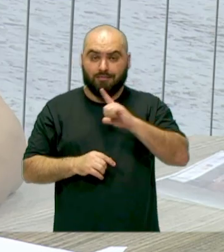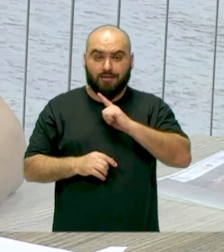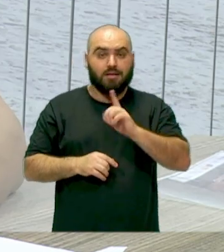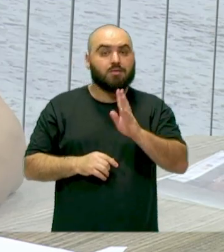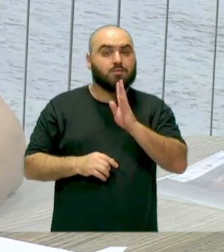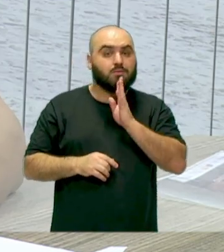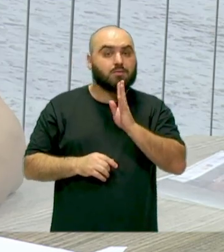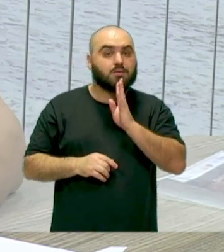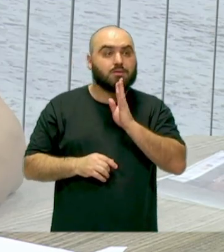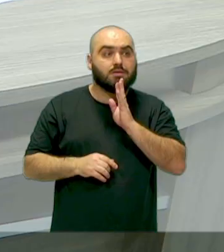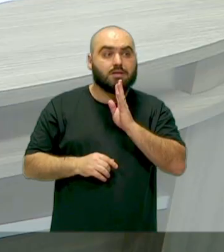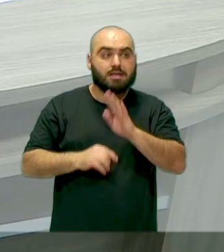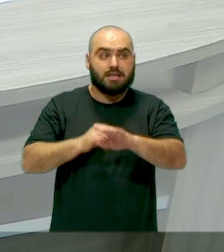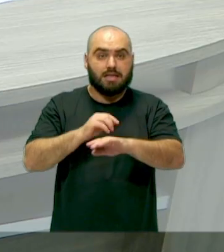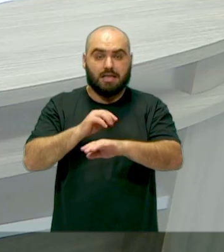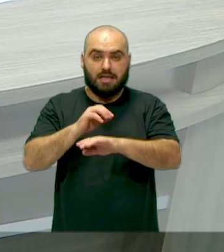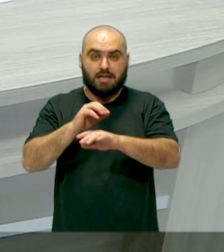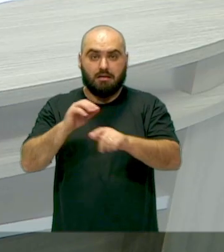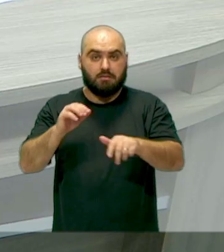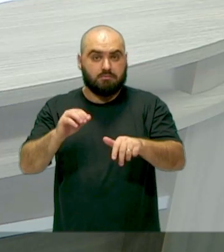conhecimento racial